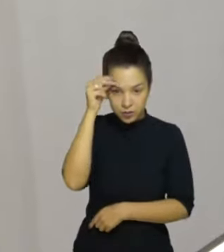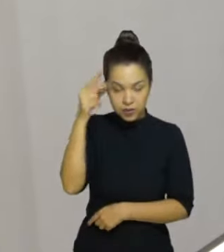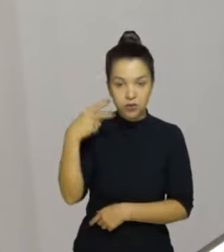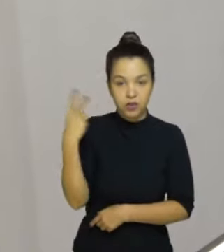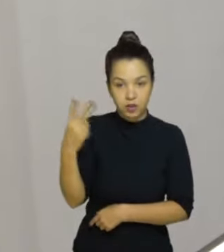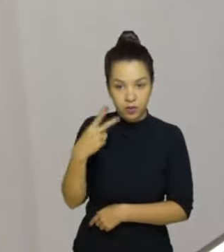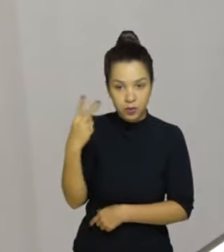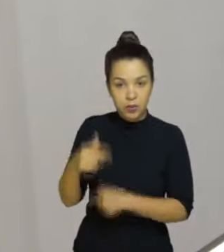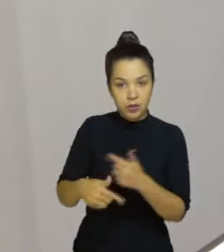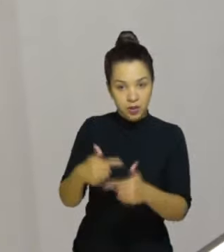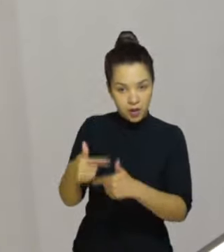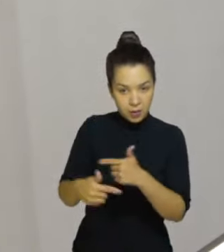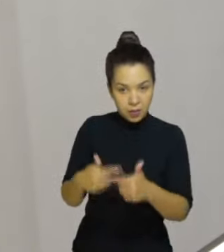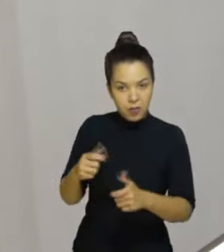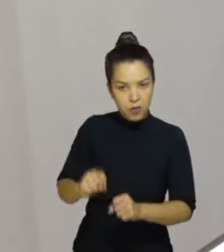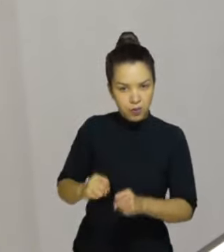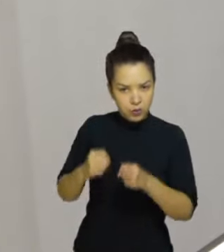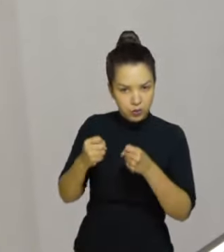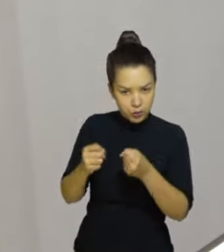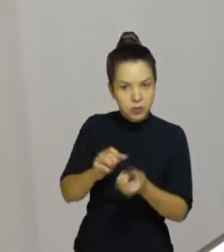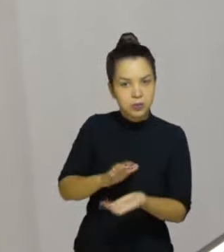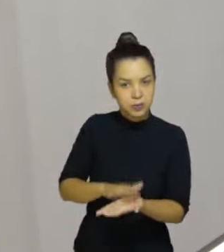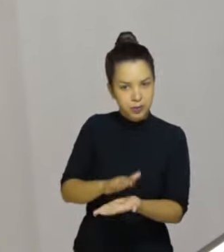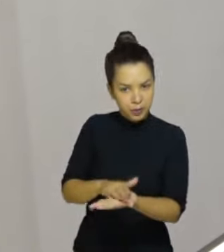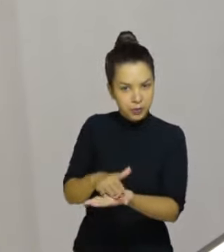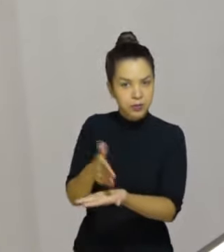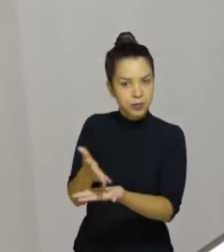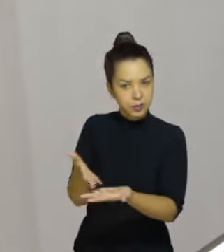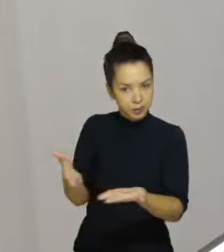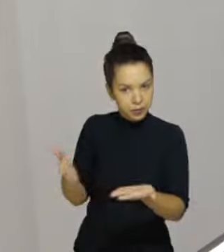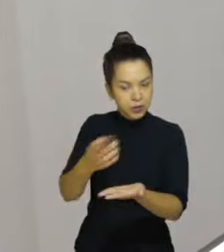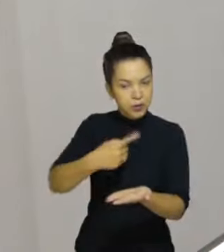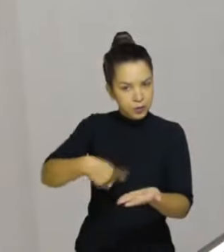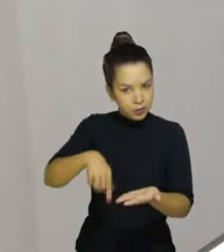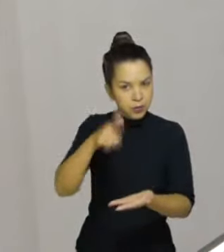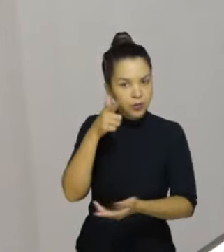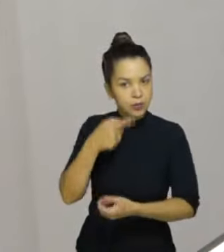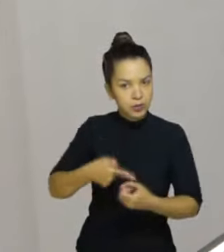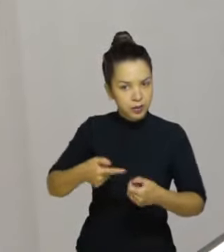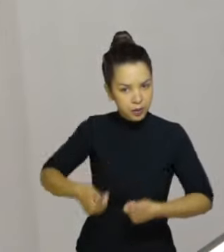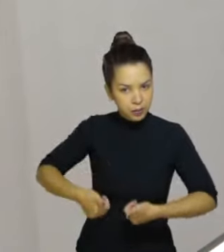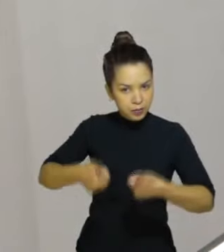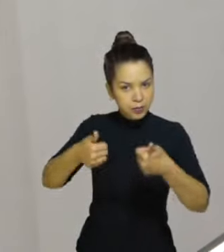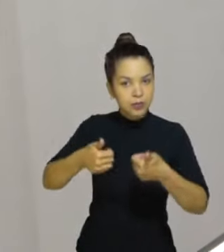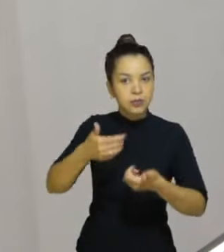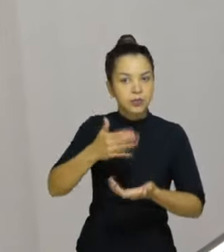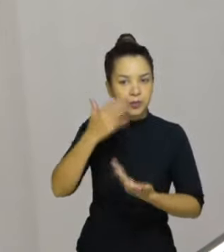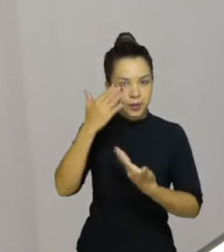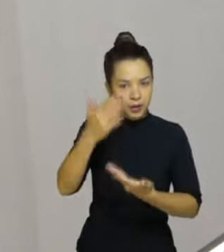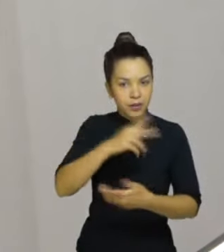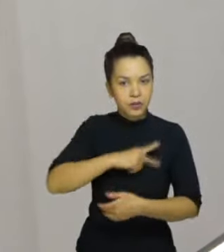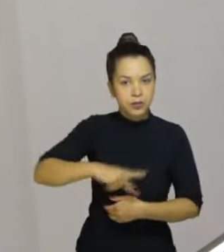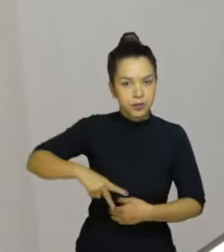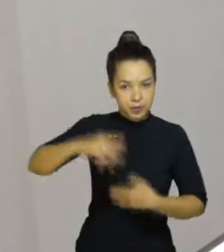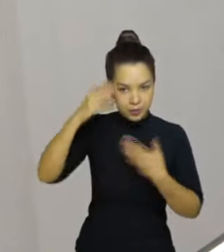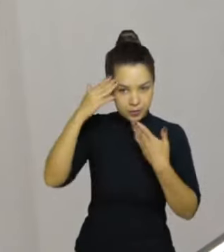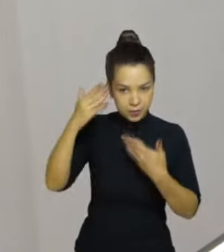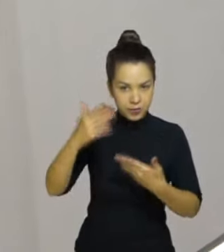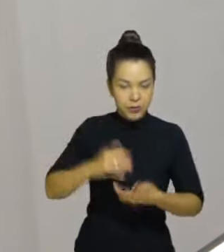lá trabalham incansavelmente para que nós tenhamos uma cidade muito melhor. Muito obrigado, presidente, e agradeço a